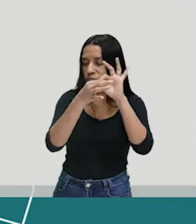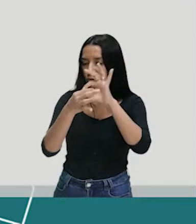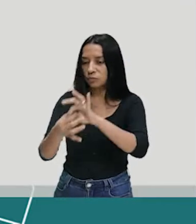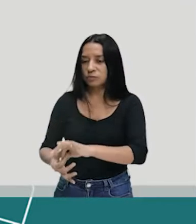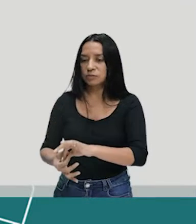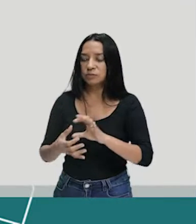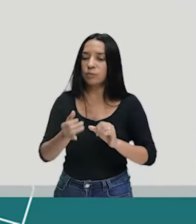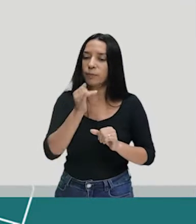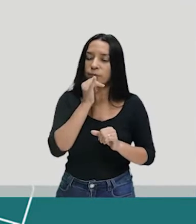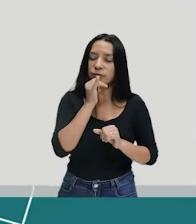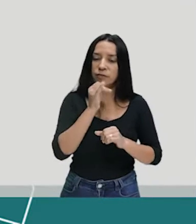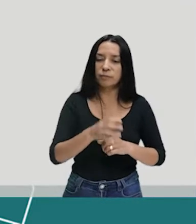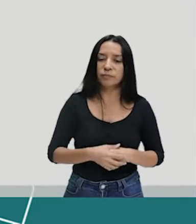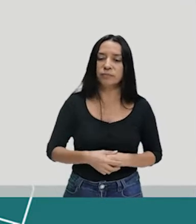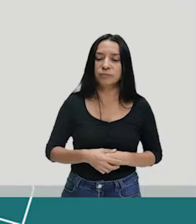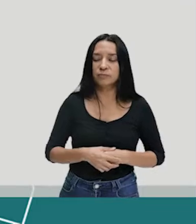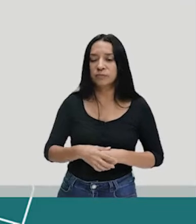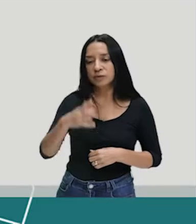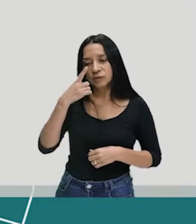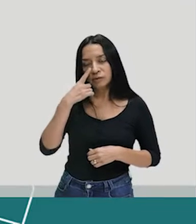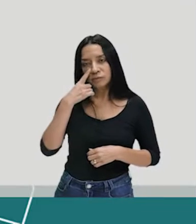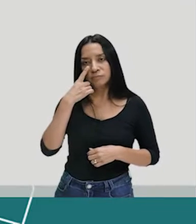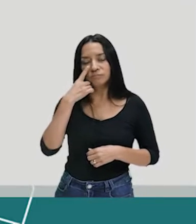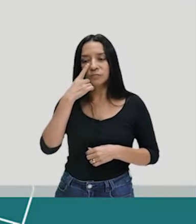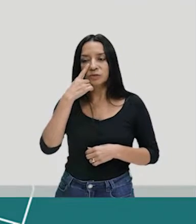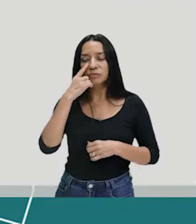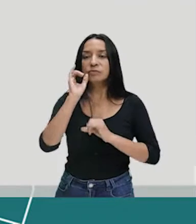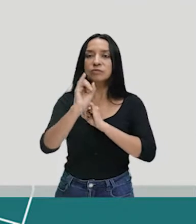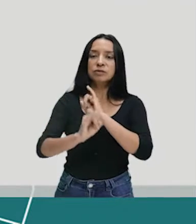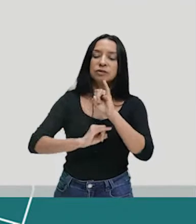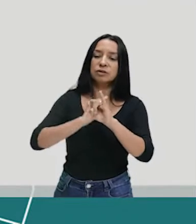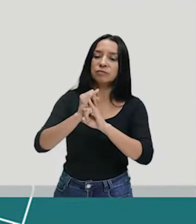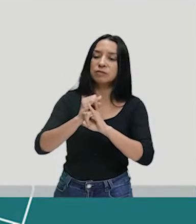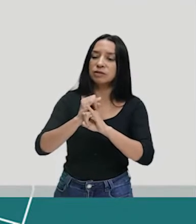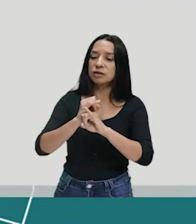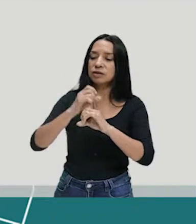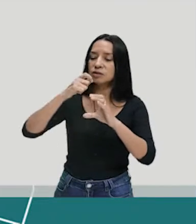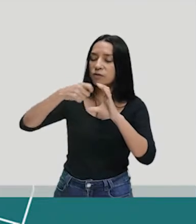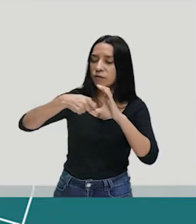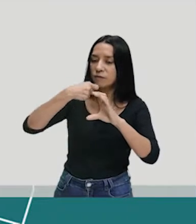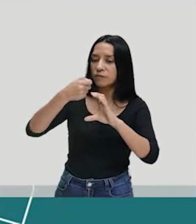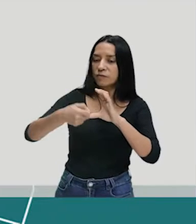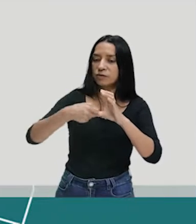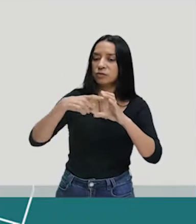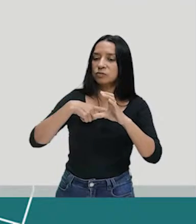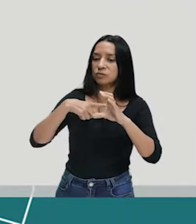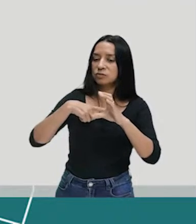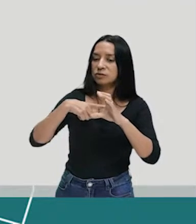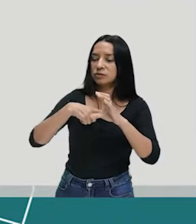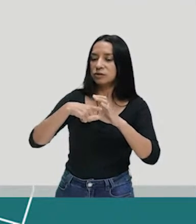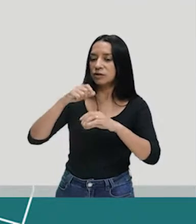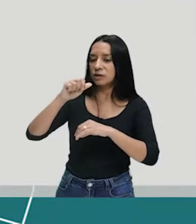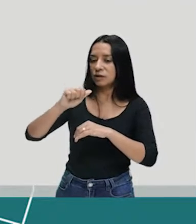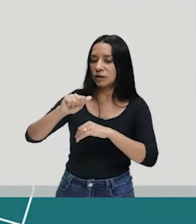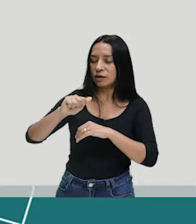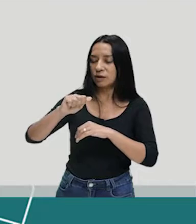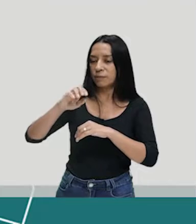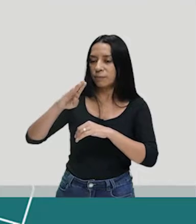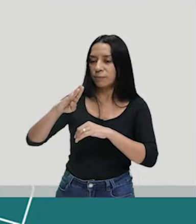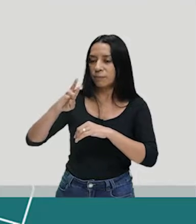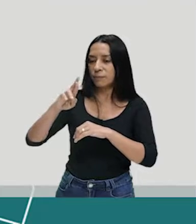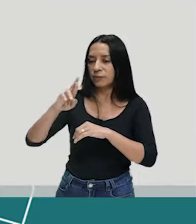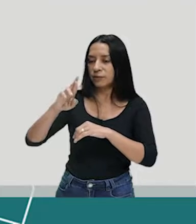contexto A então por exemplo você já deve ter visto na internet vídeos que tem essa abreviação de